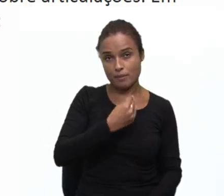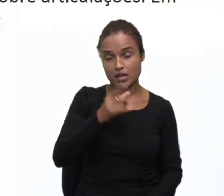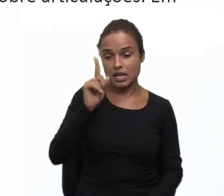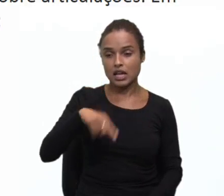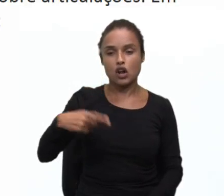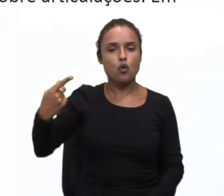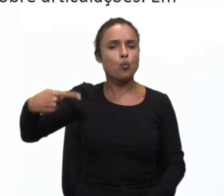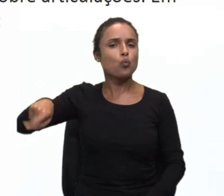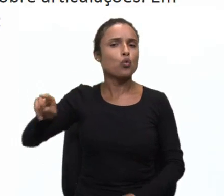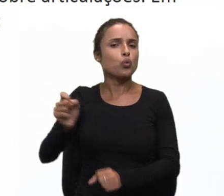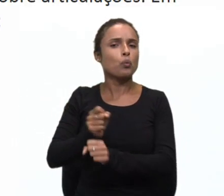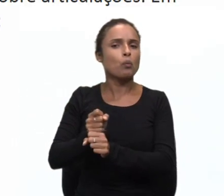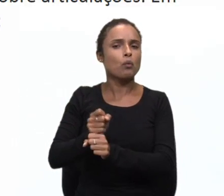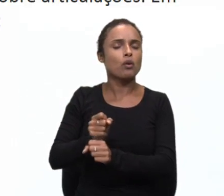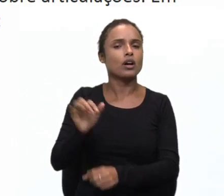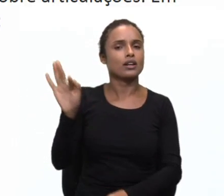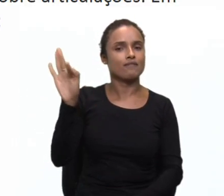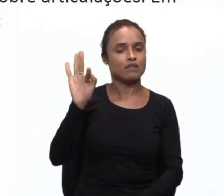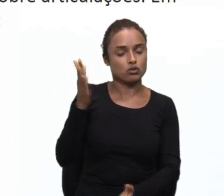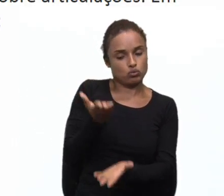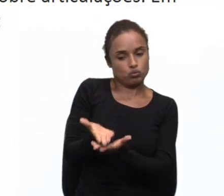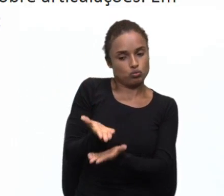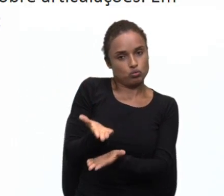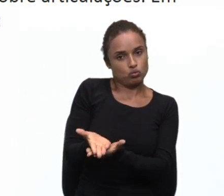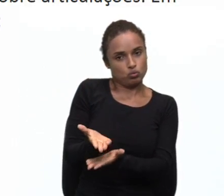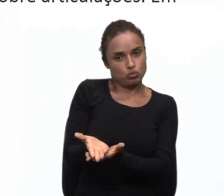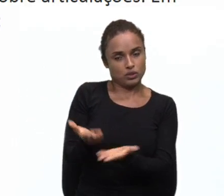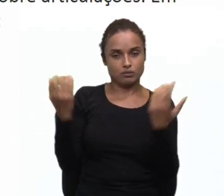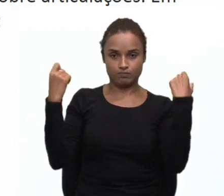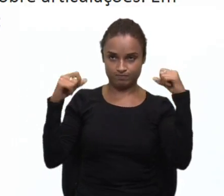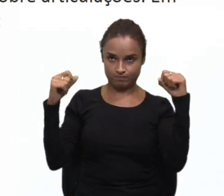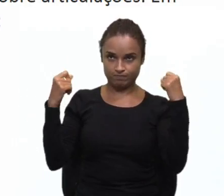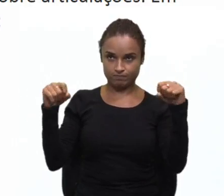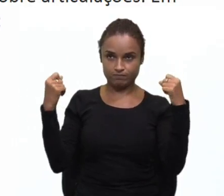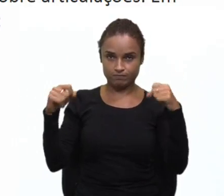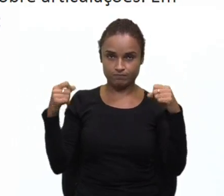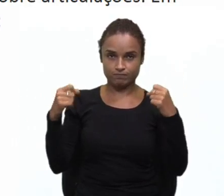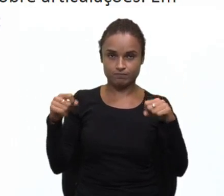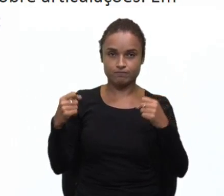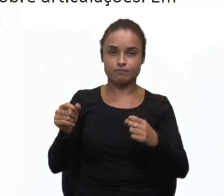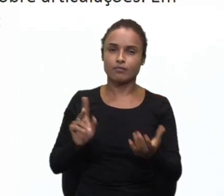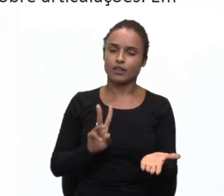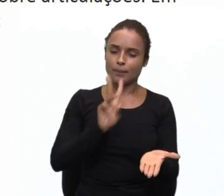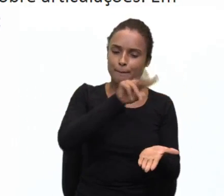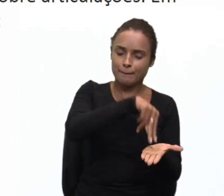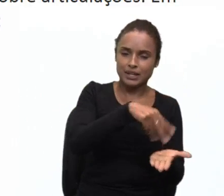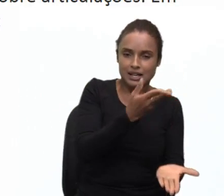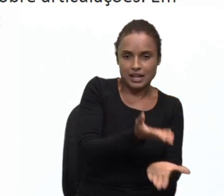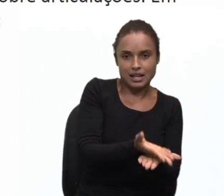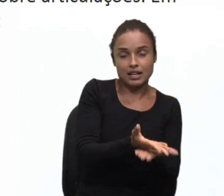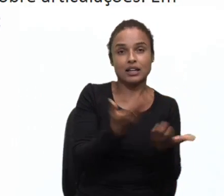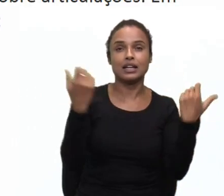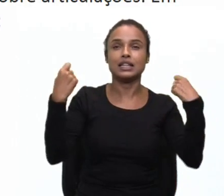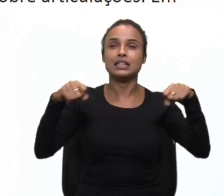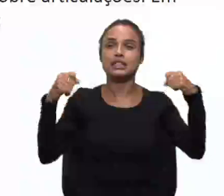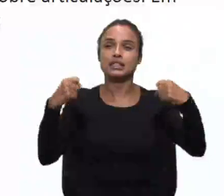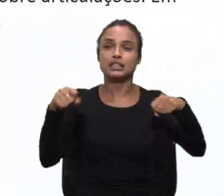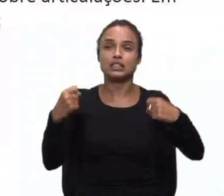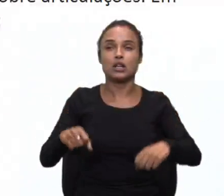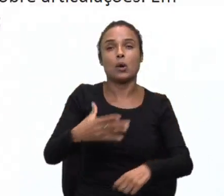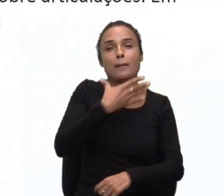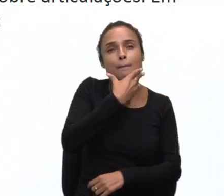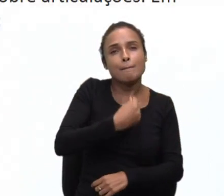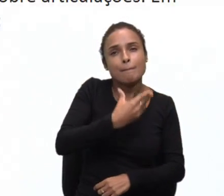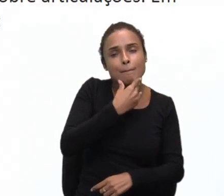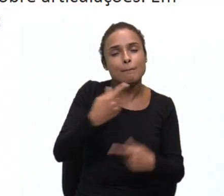que ele realiza o estágio, o rapaz percebe que para compreender alguns movimentos desempenhados pelos alunos, é necessário